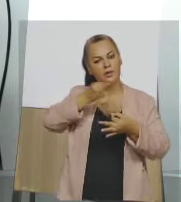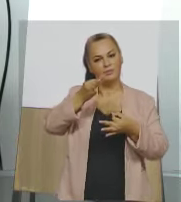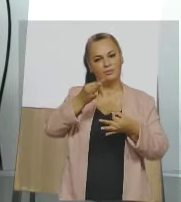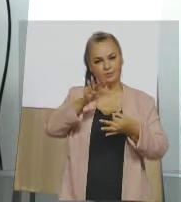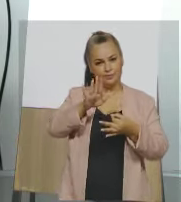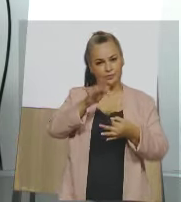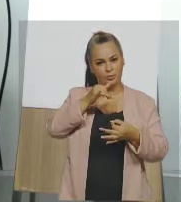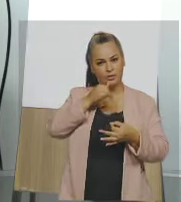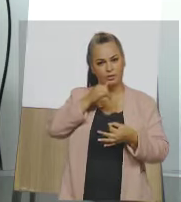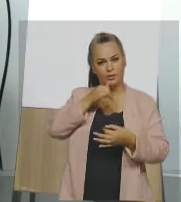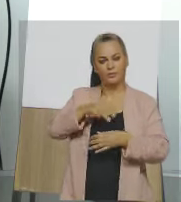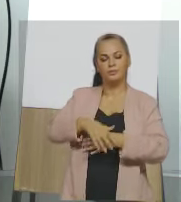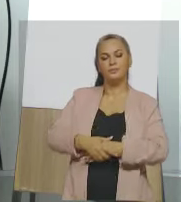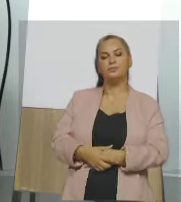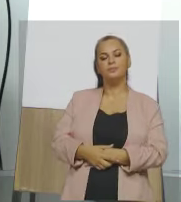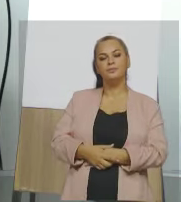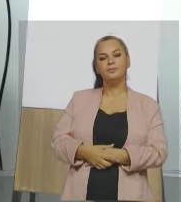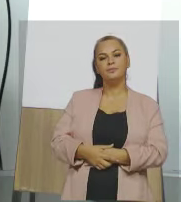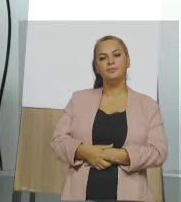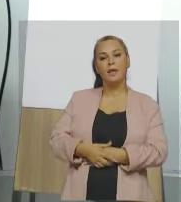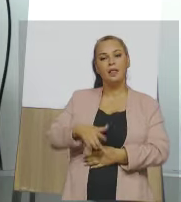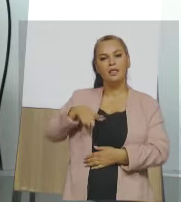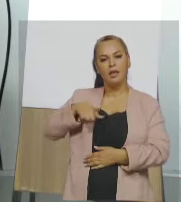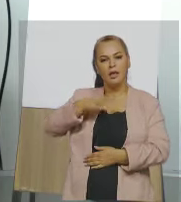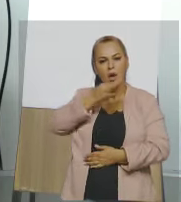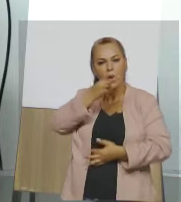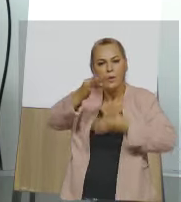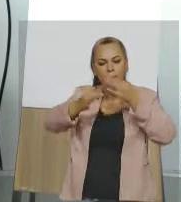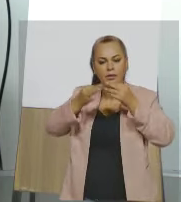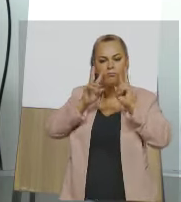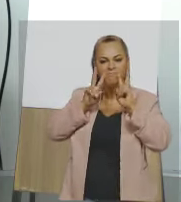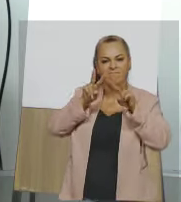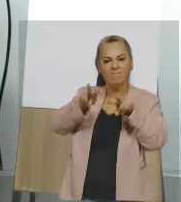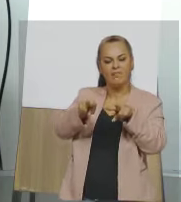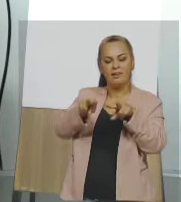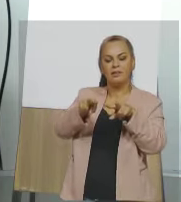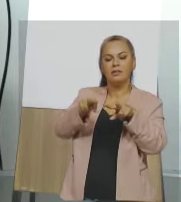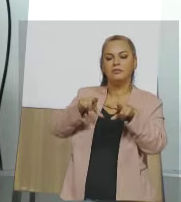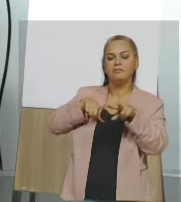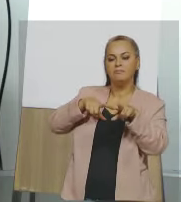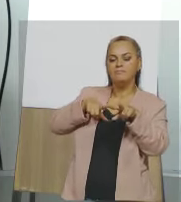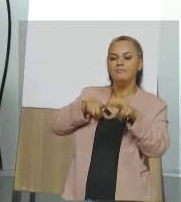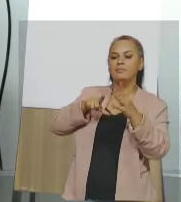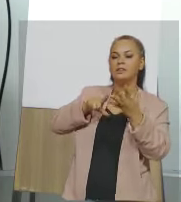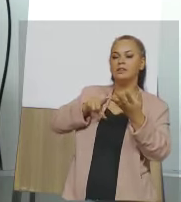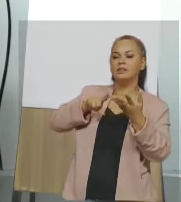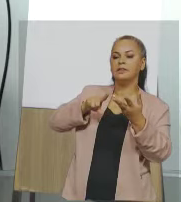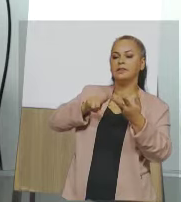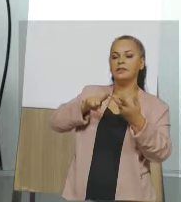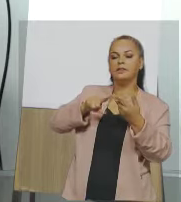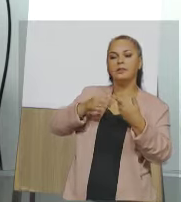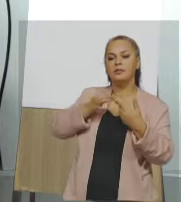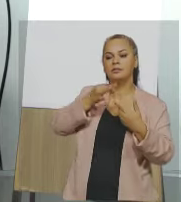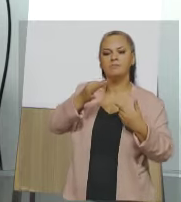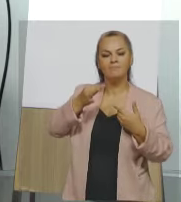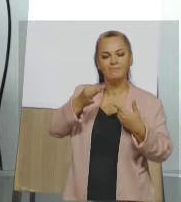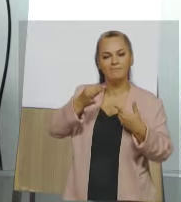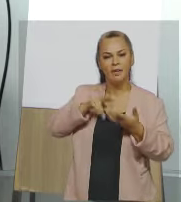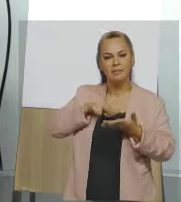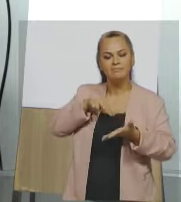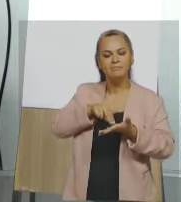para aquilo e ser crítico. E é essa capacidade de ser crítico que vai permitir que a gente